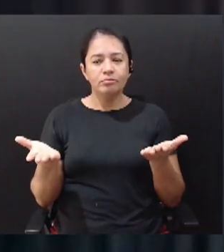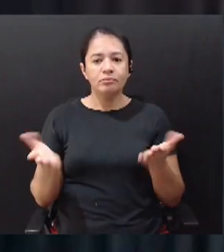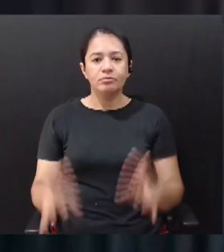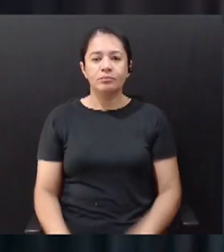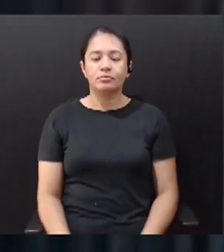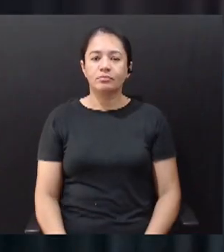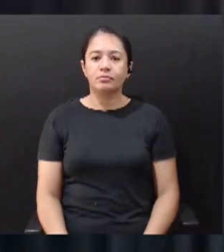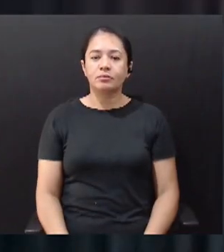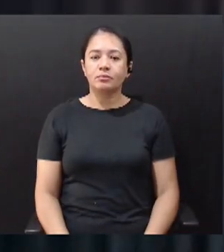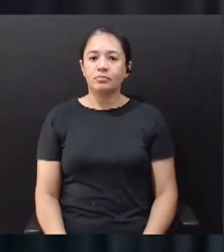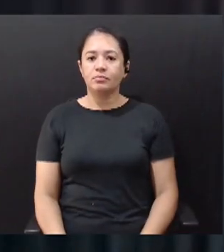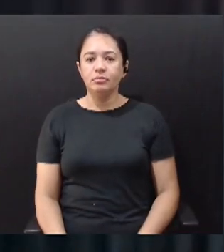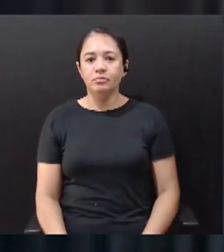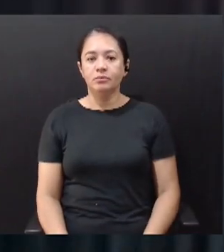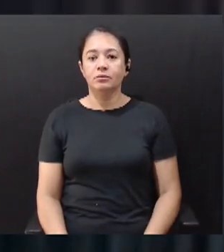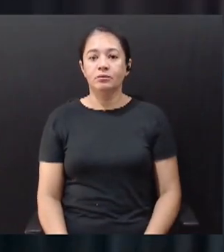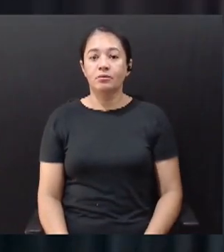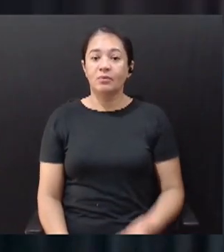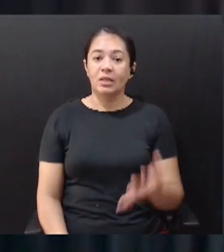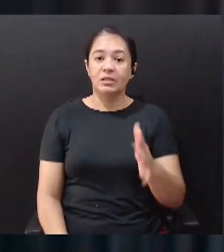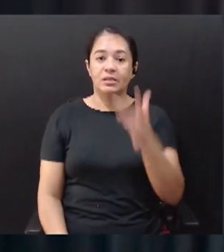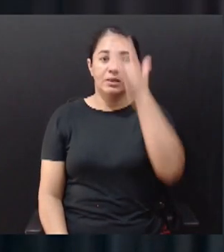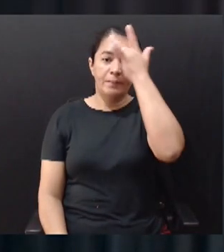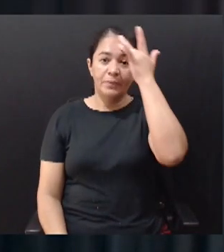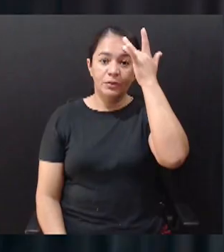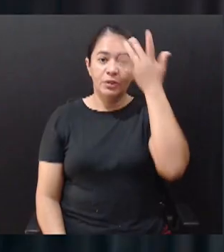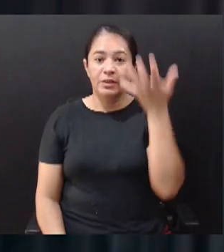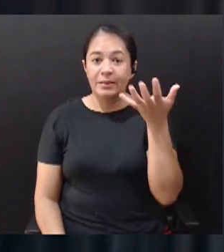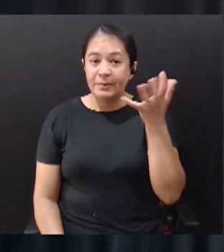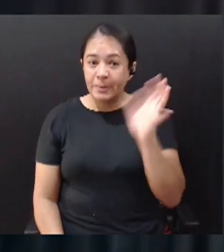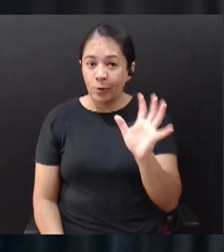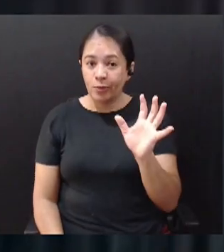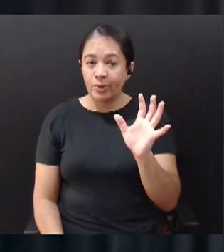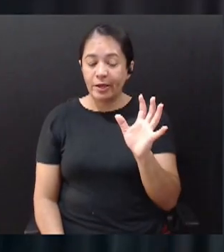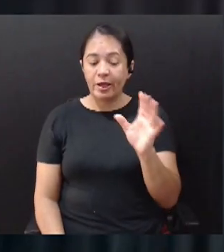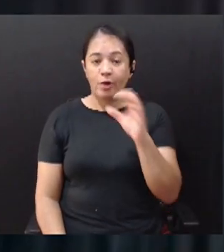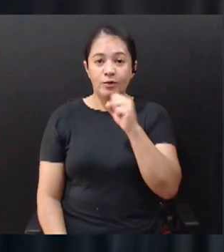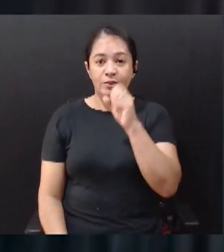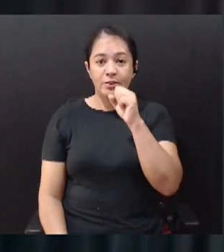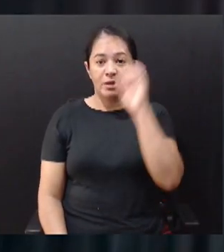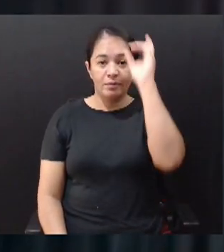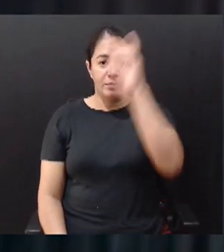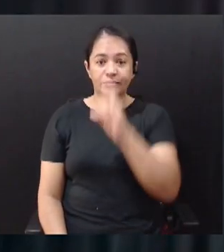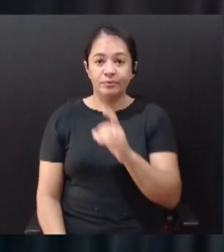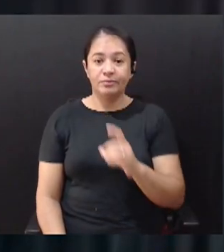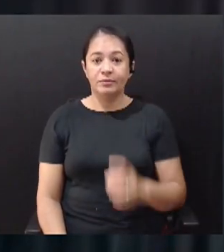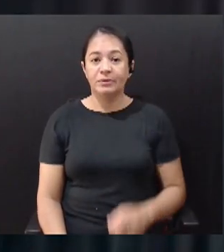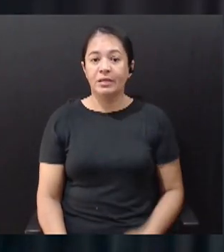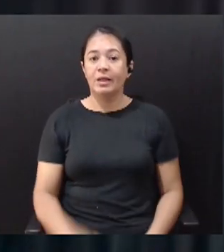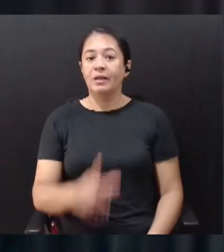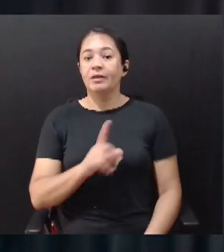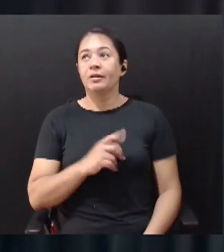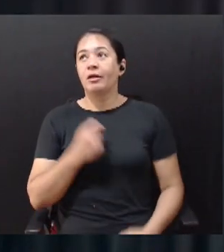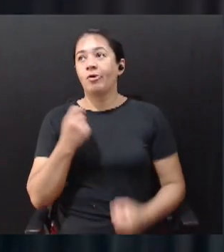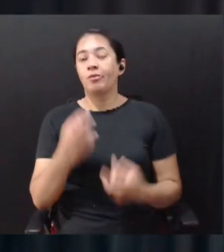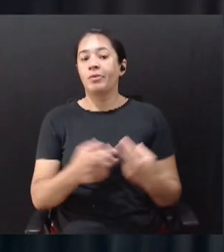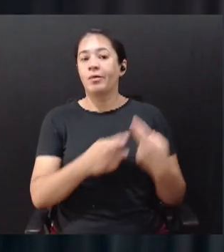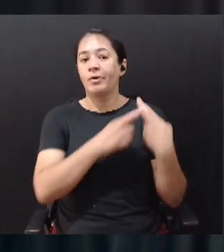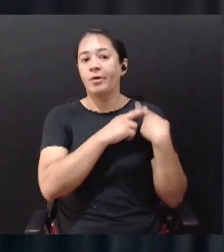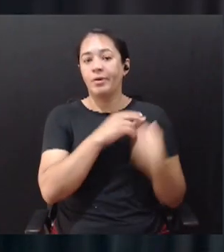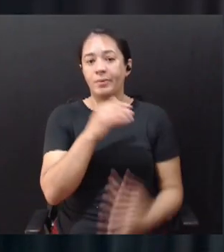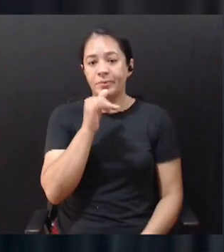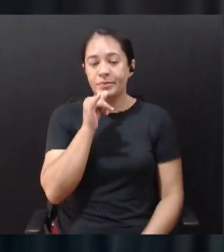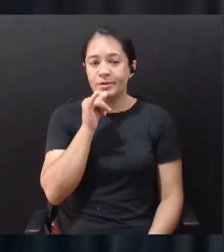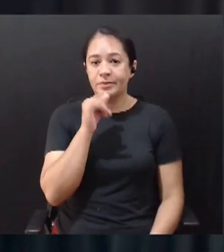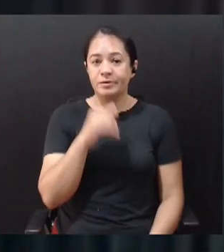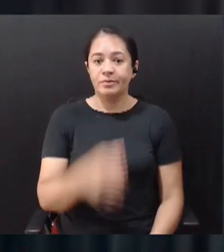essa pessoa que não quer que chegue ali o final de semana, ela tem algumas responsabilidades. Então, por exemplo, eu tenho uma